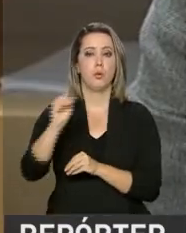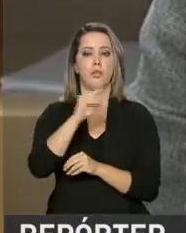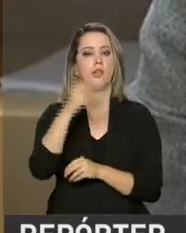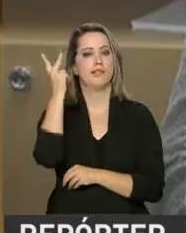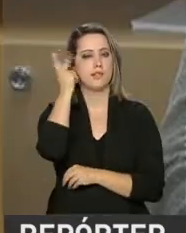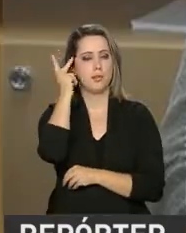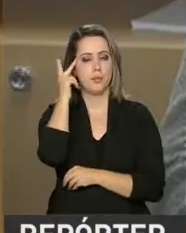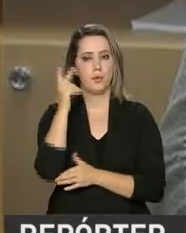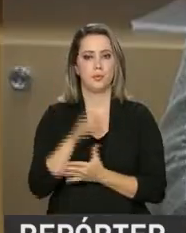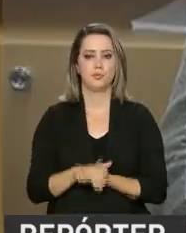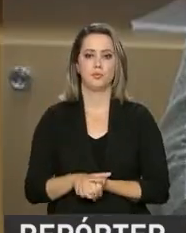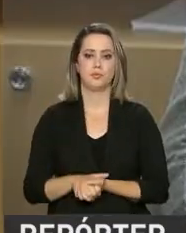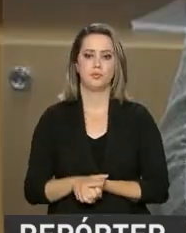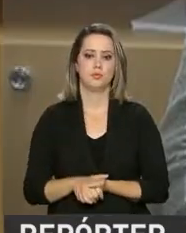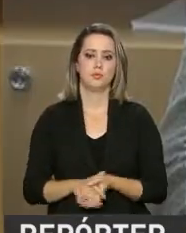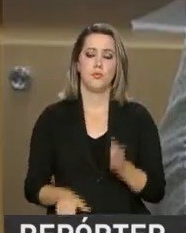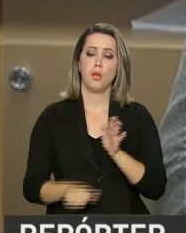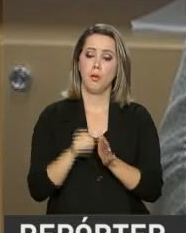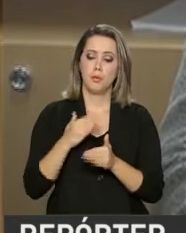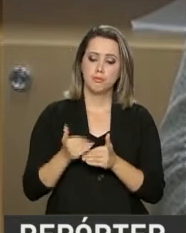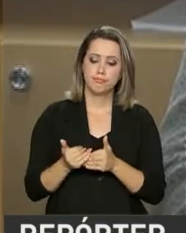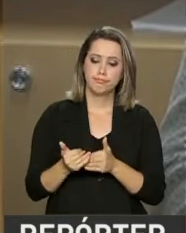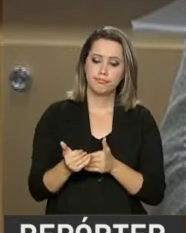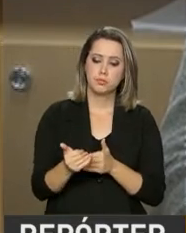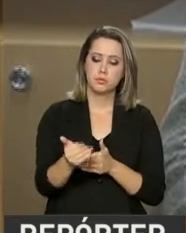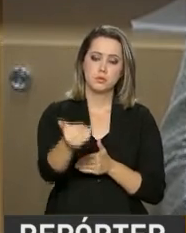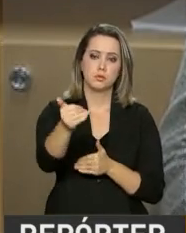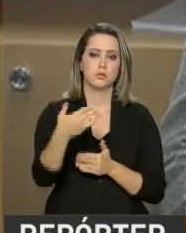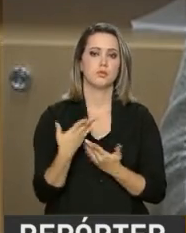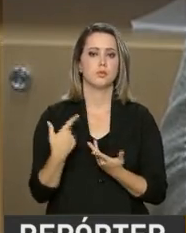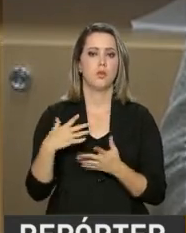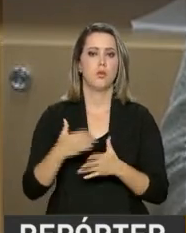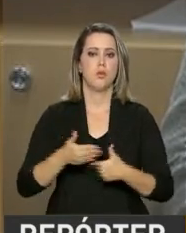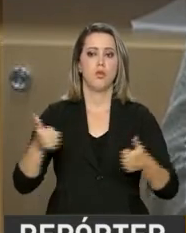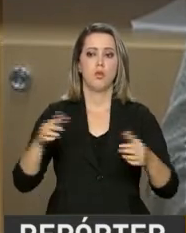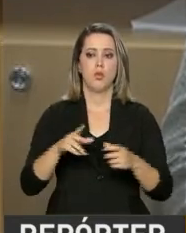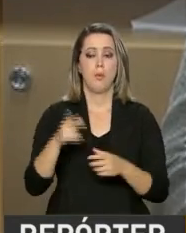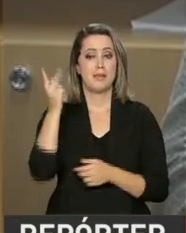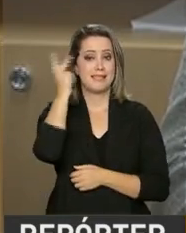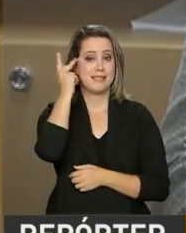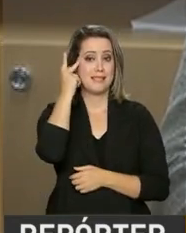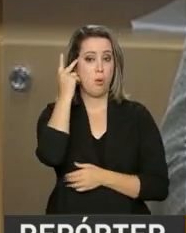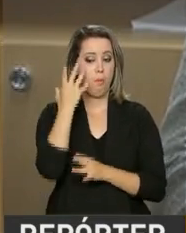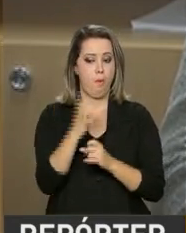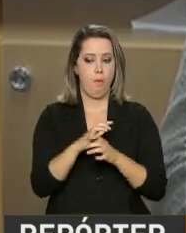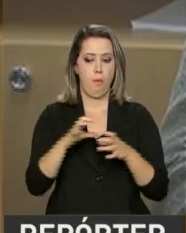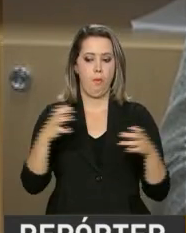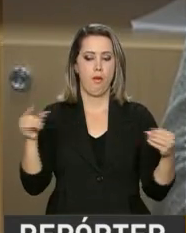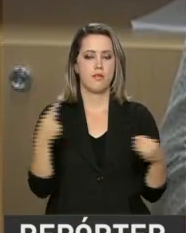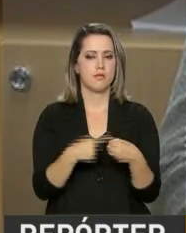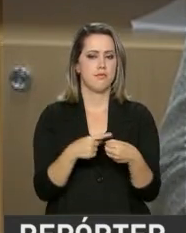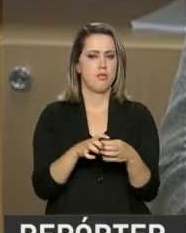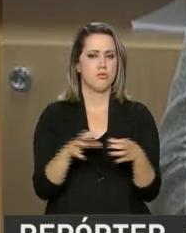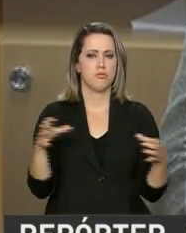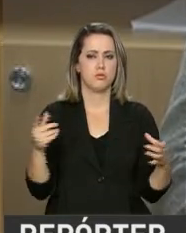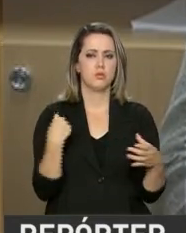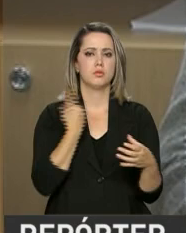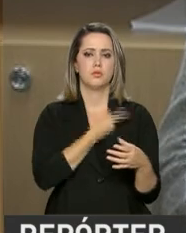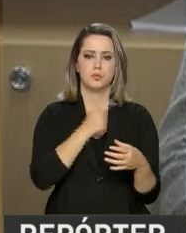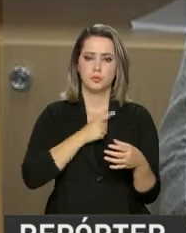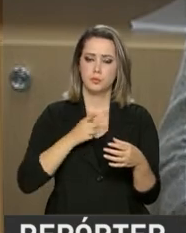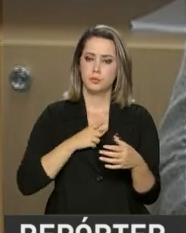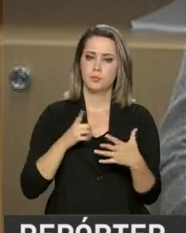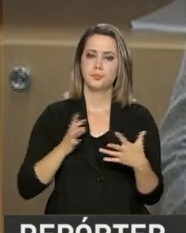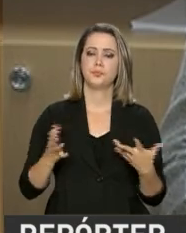são paulo é mais um passo que a gente está dando numa maior cidade do brasil é que a gente tenha uma uma